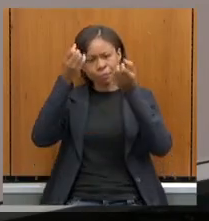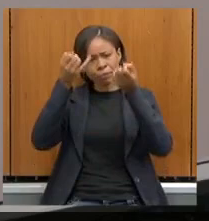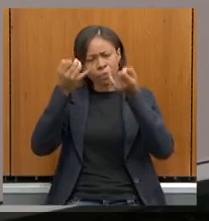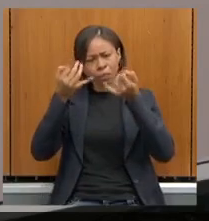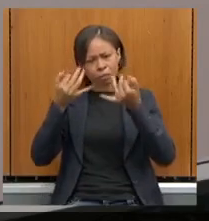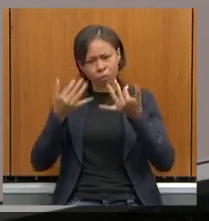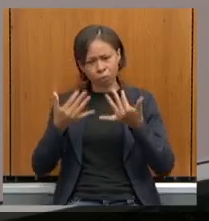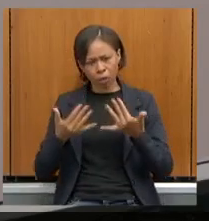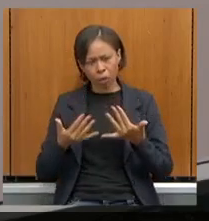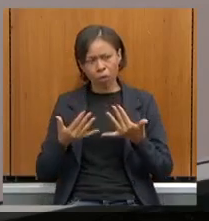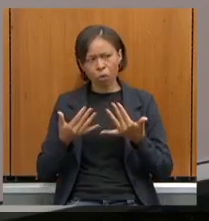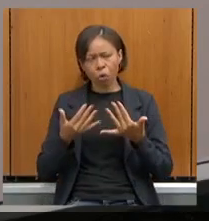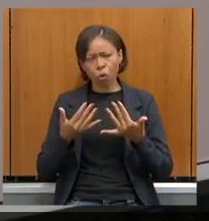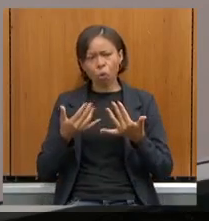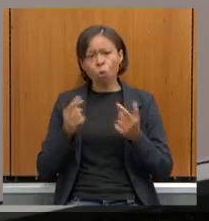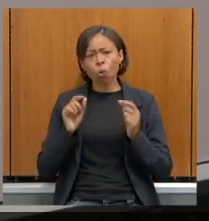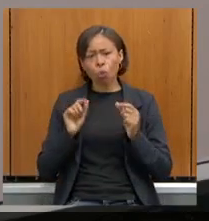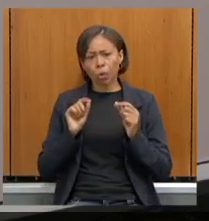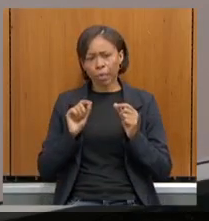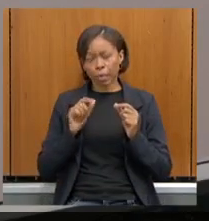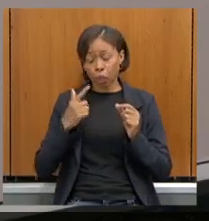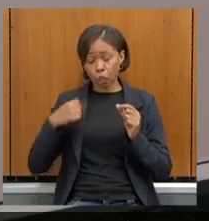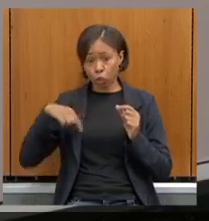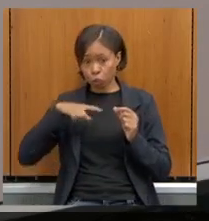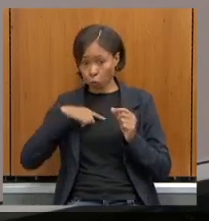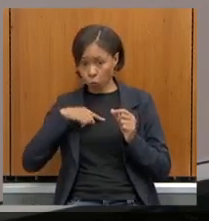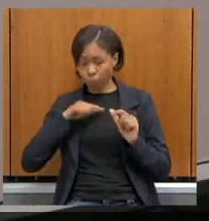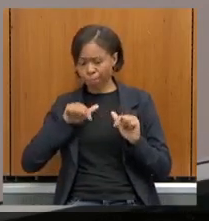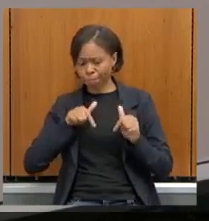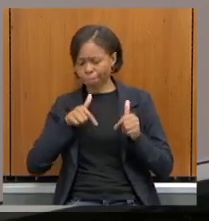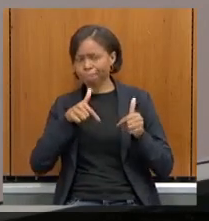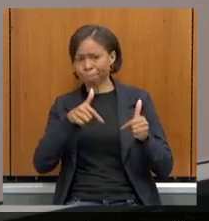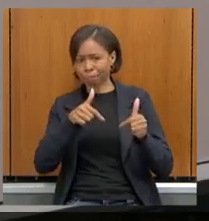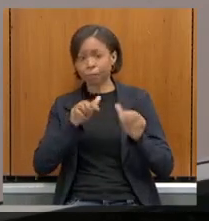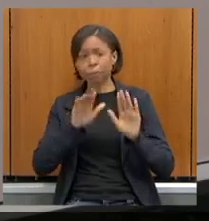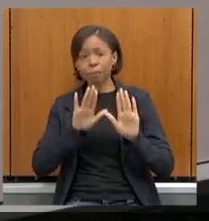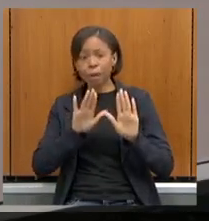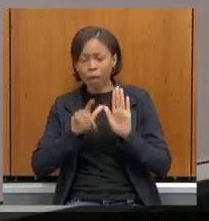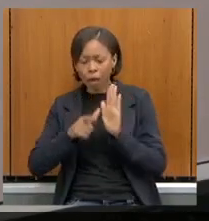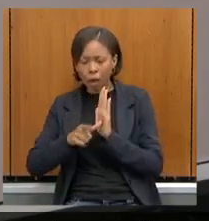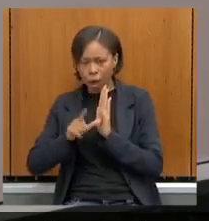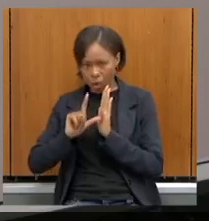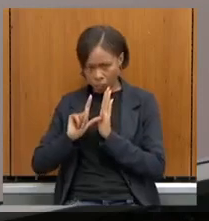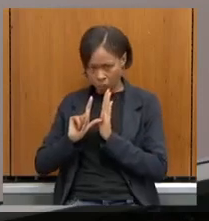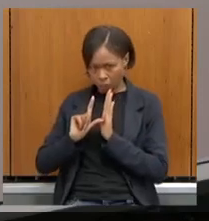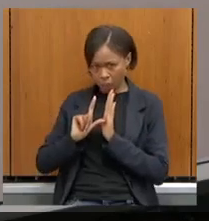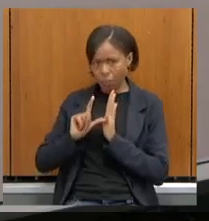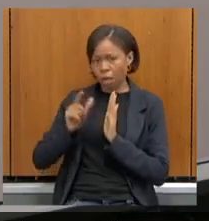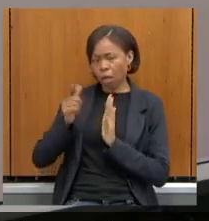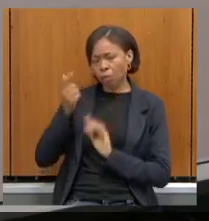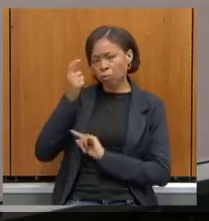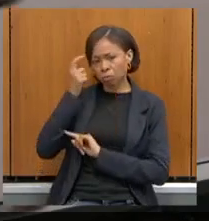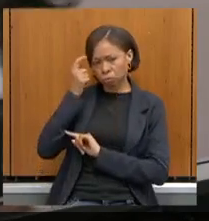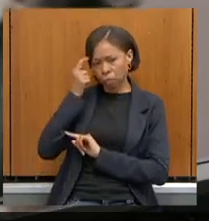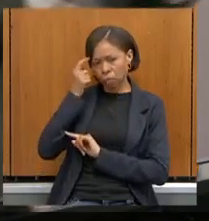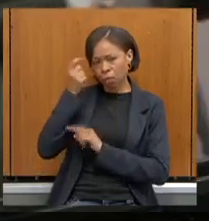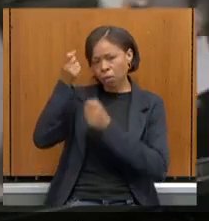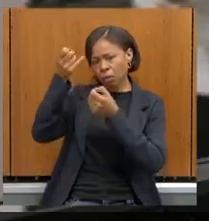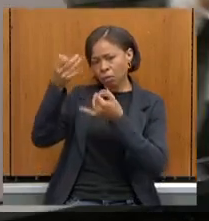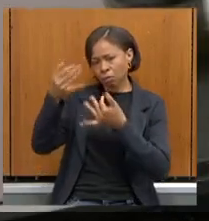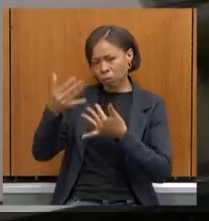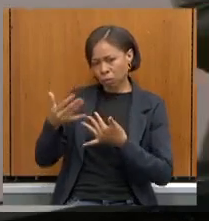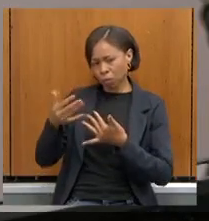estamos fazendo, mas antes eu gostaria de fazer uma reflexão com as senhoras e os senhores sobre a